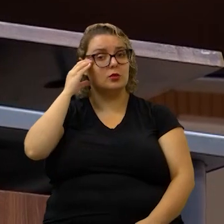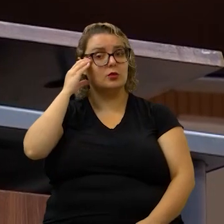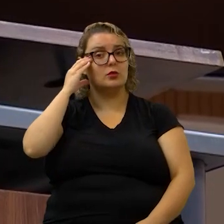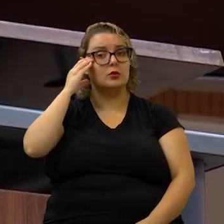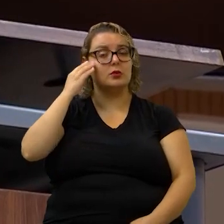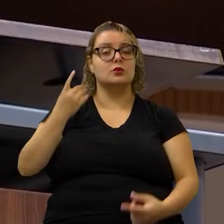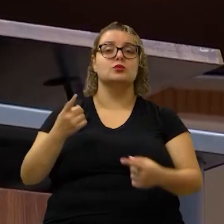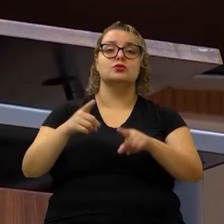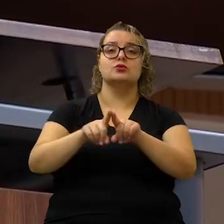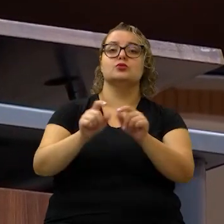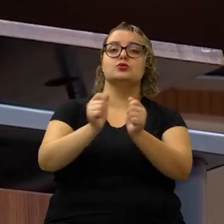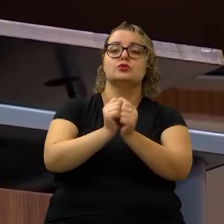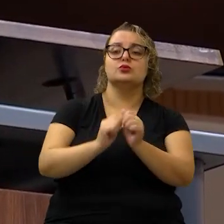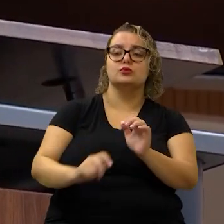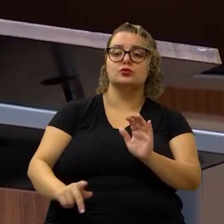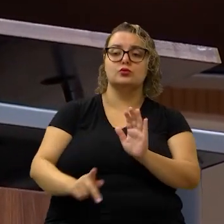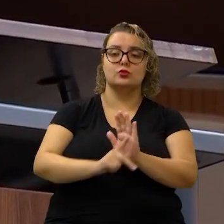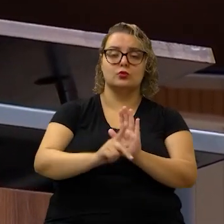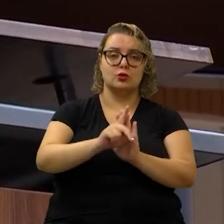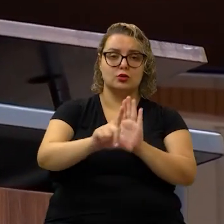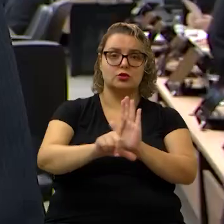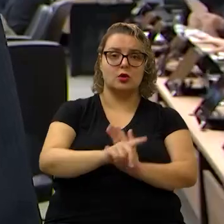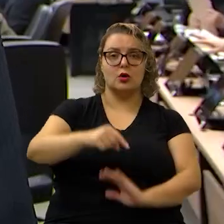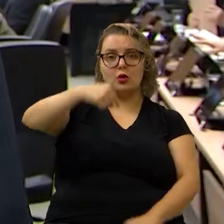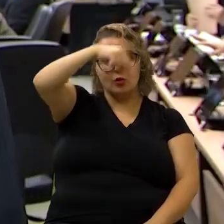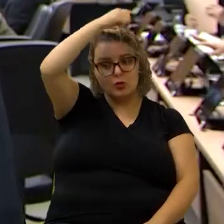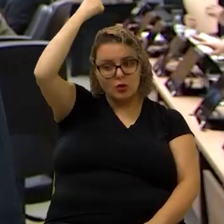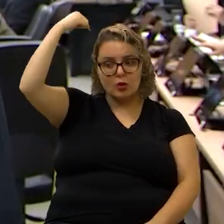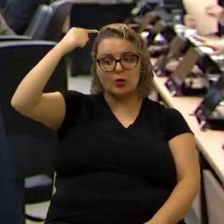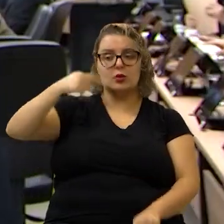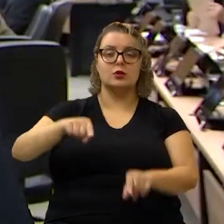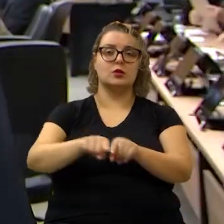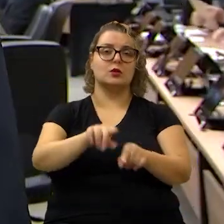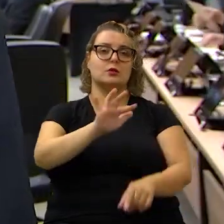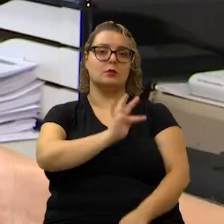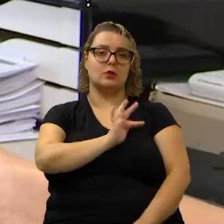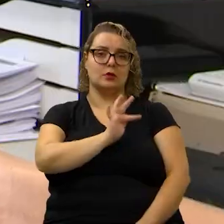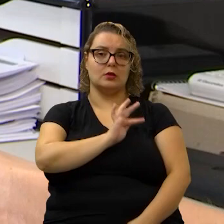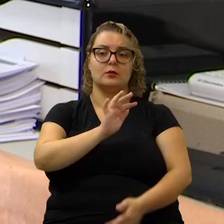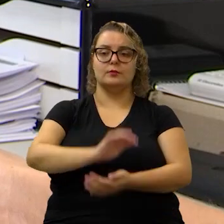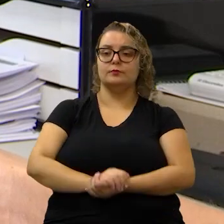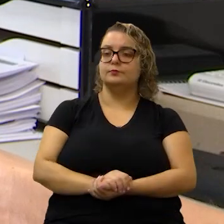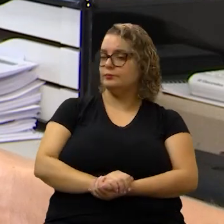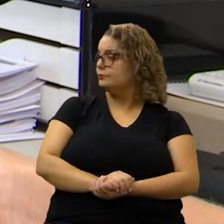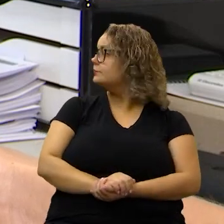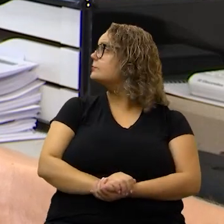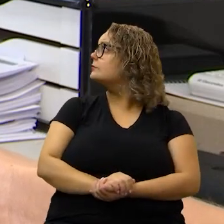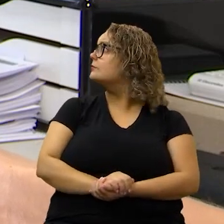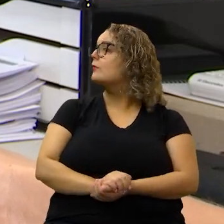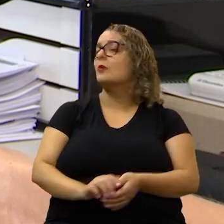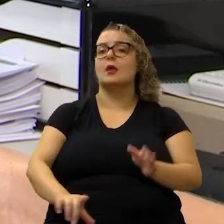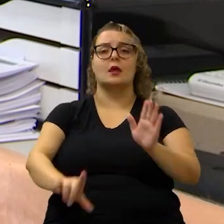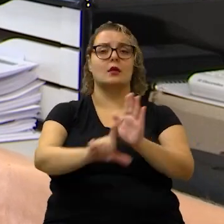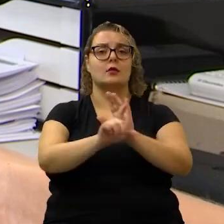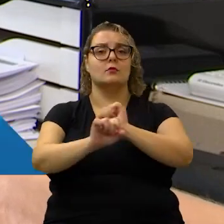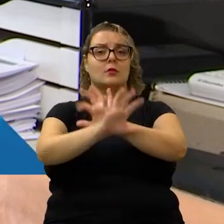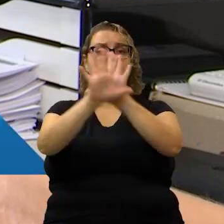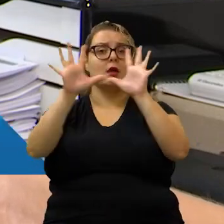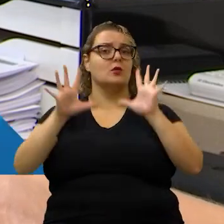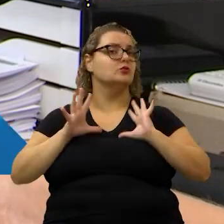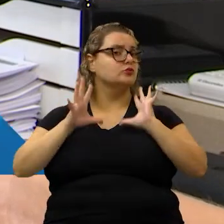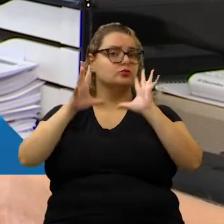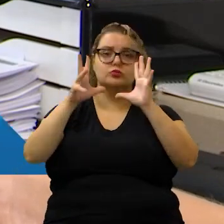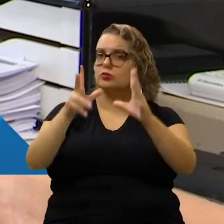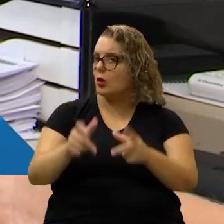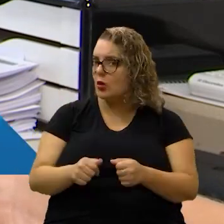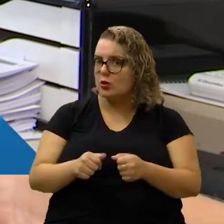Vereador Luiz Cirilo são signatários da lei o vereador Paulo Gaspar e o vereador Fernando Mendes essa lei ela vai